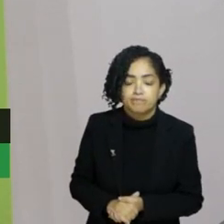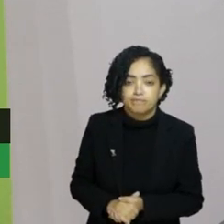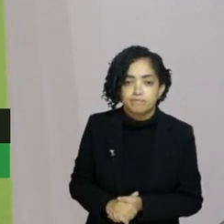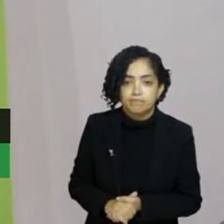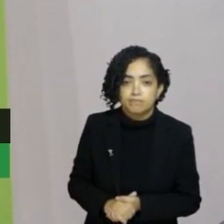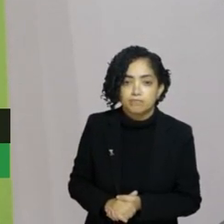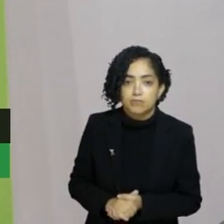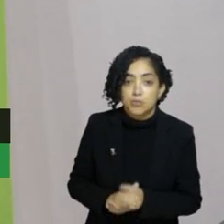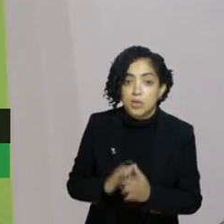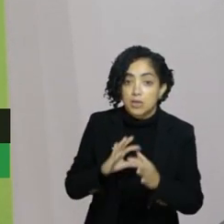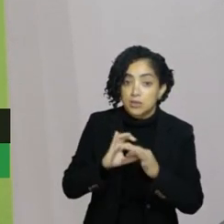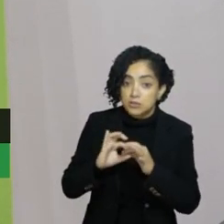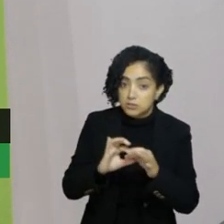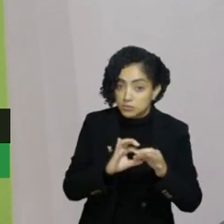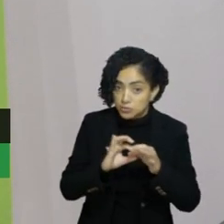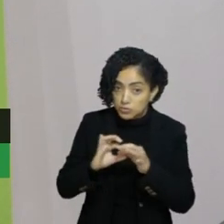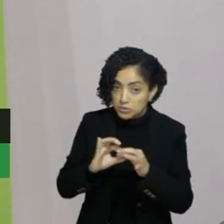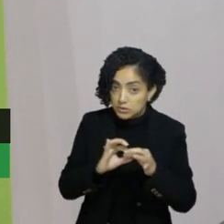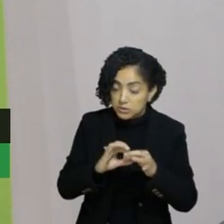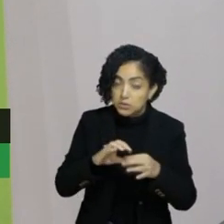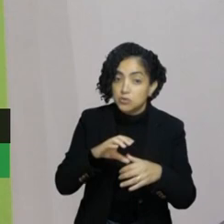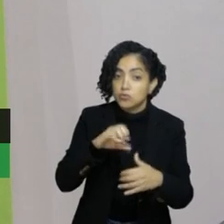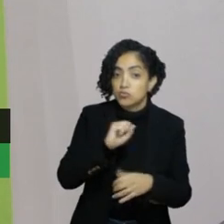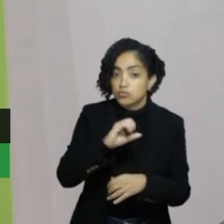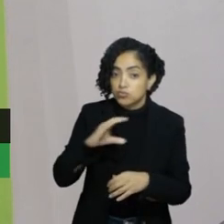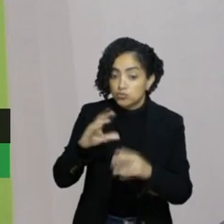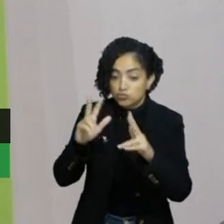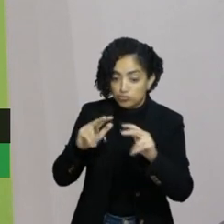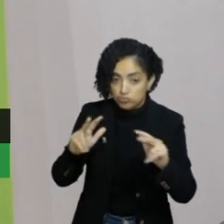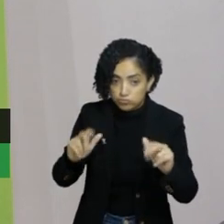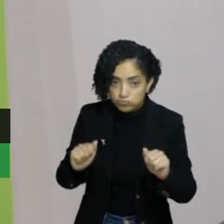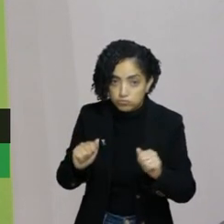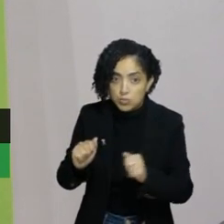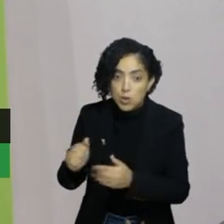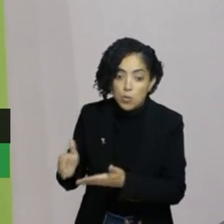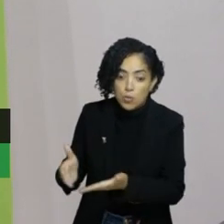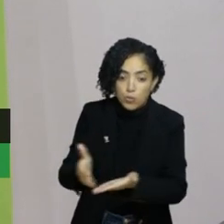Graças à União de Santa Catarina, da Grande Florianópolis, nós conseguimos arrecadar quase